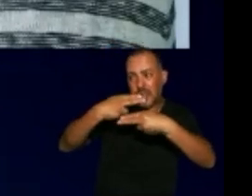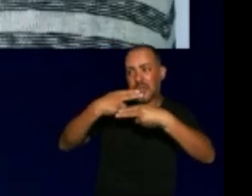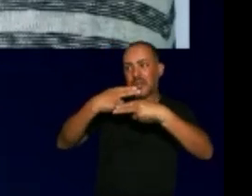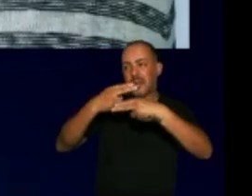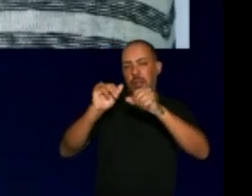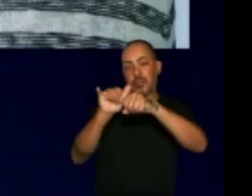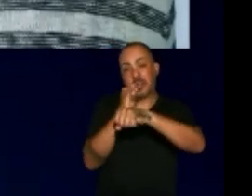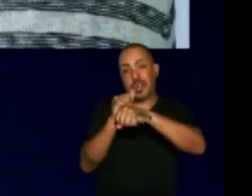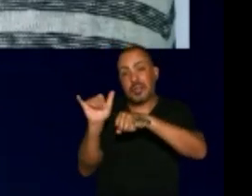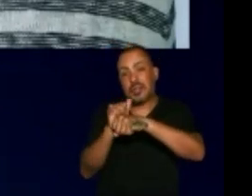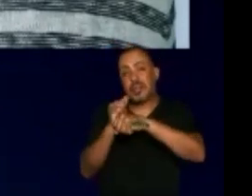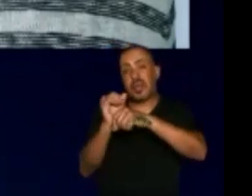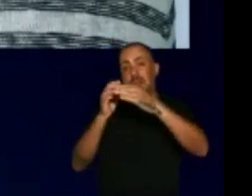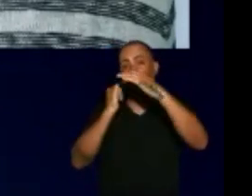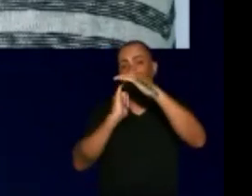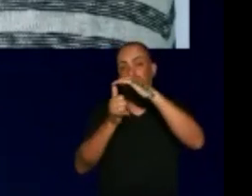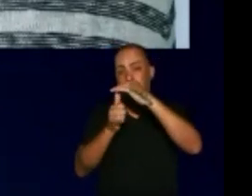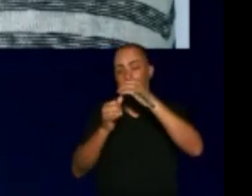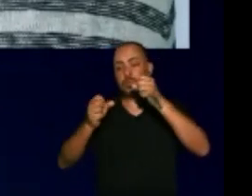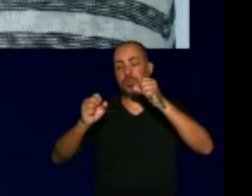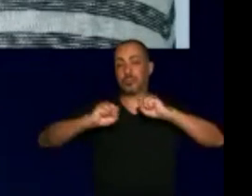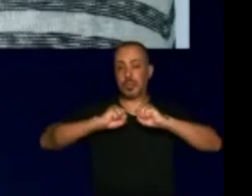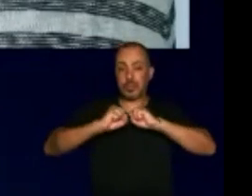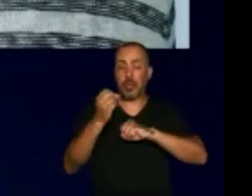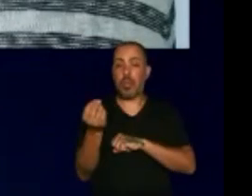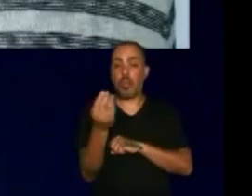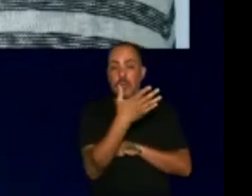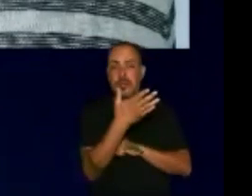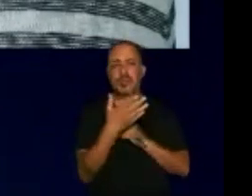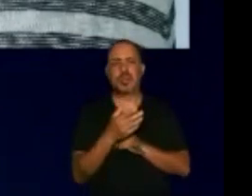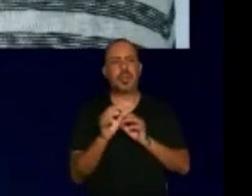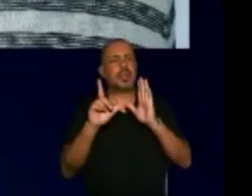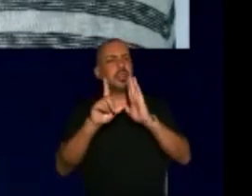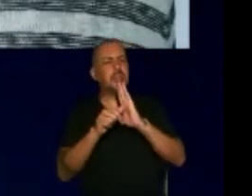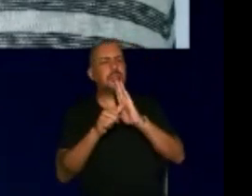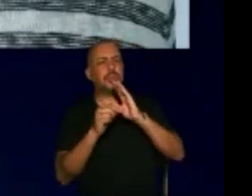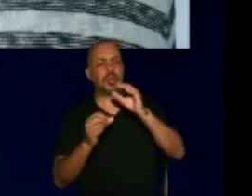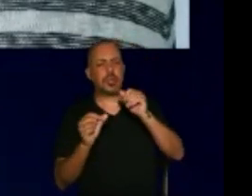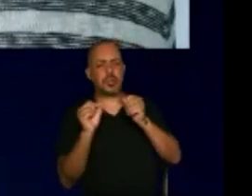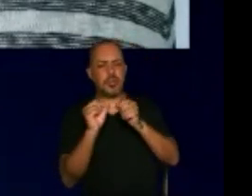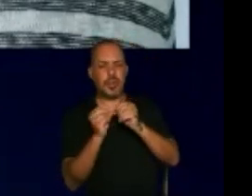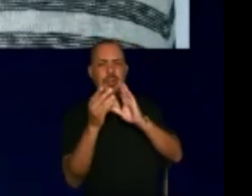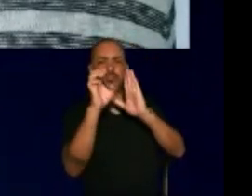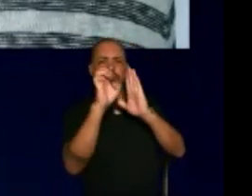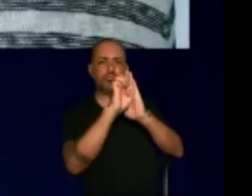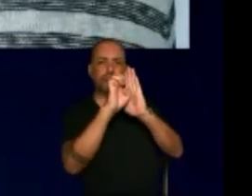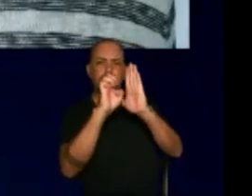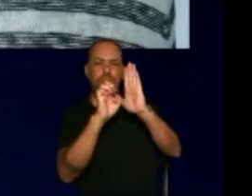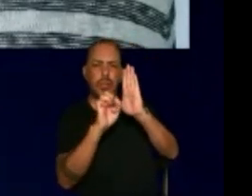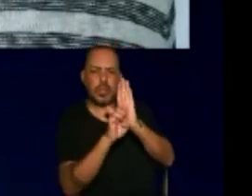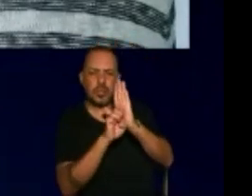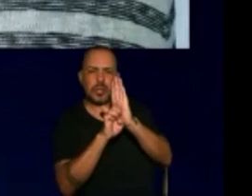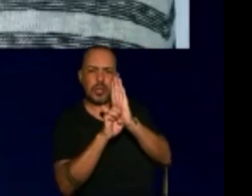startup e nas ações de inovação. E, por isso, a gente acabou criando esse edital, esse programa Startup